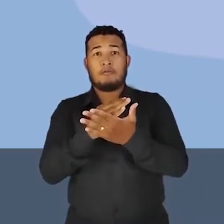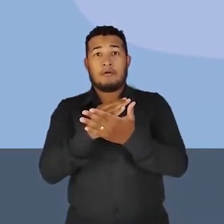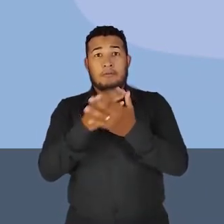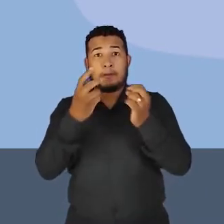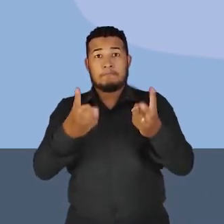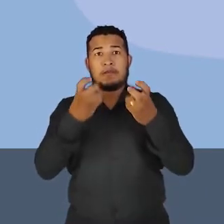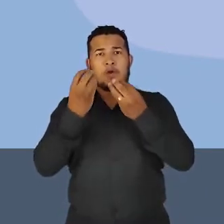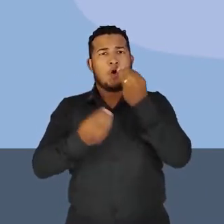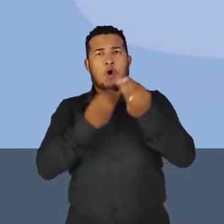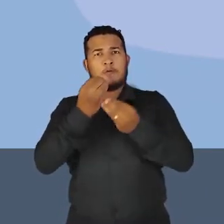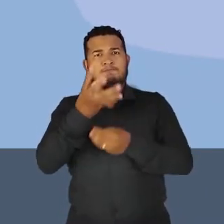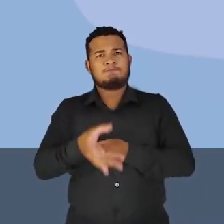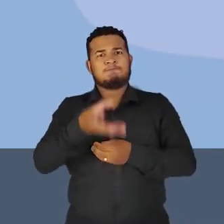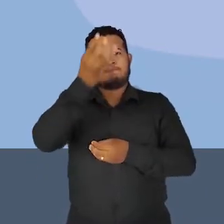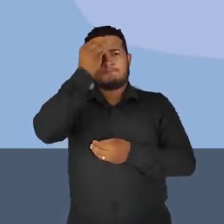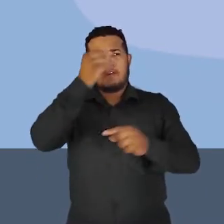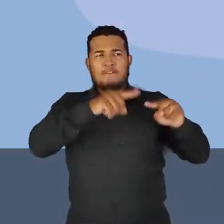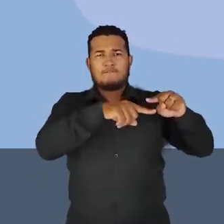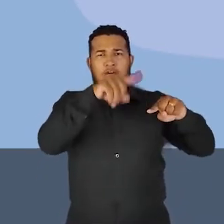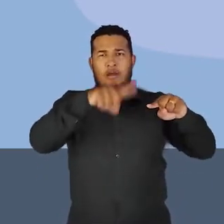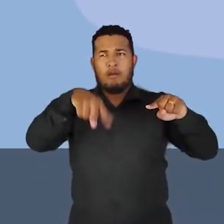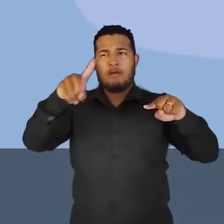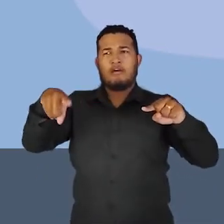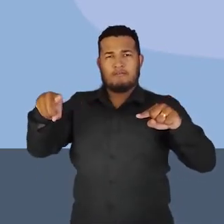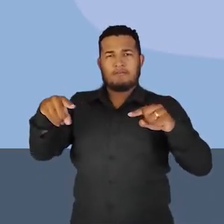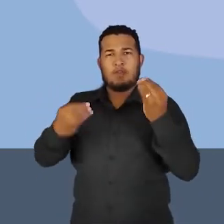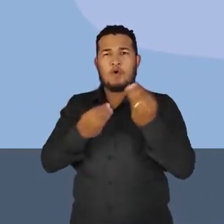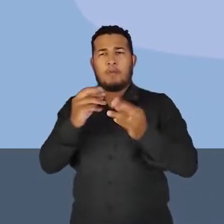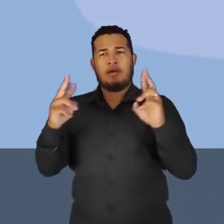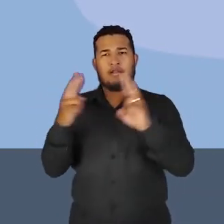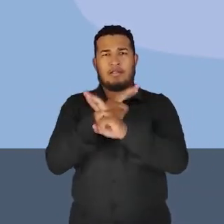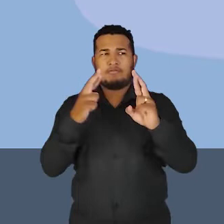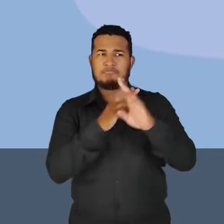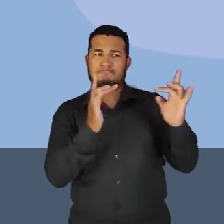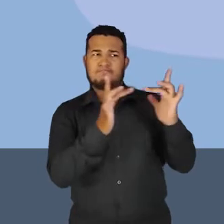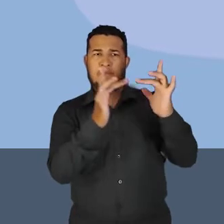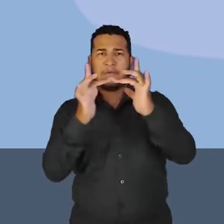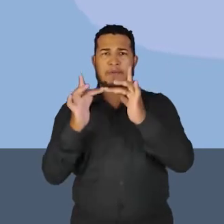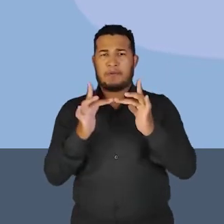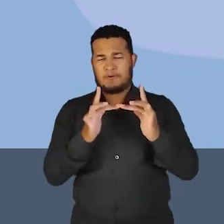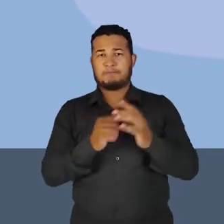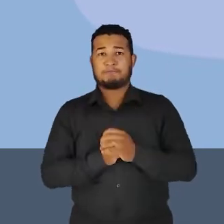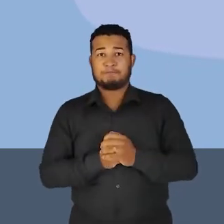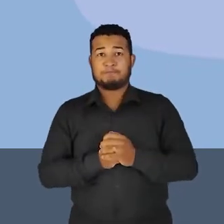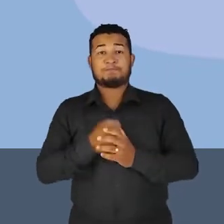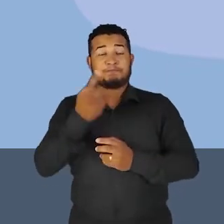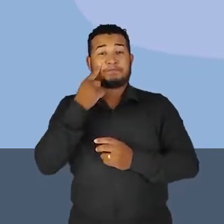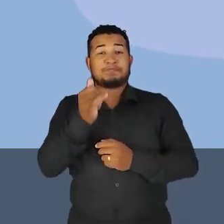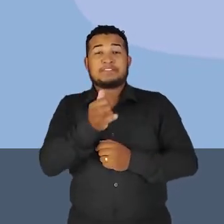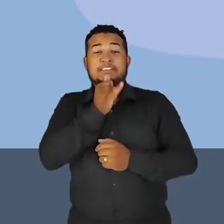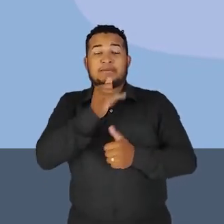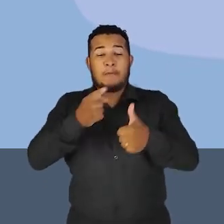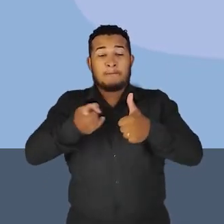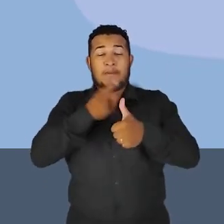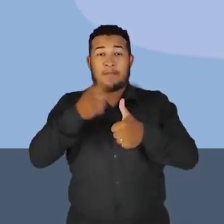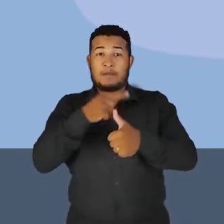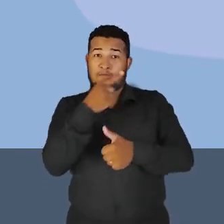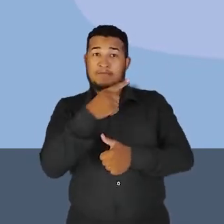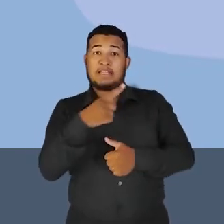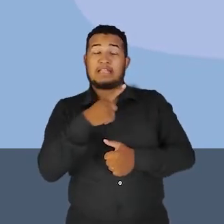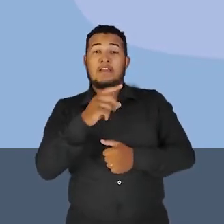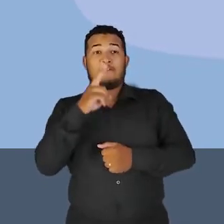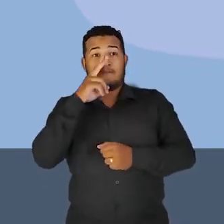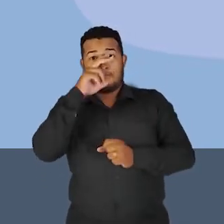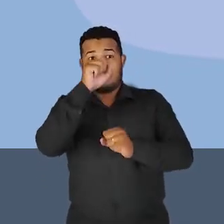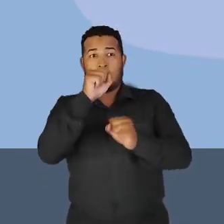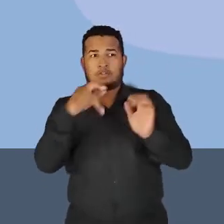se comporta essas variáveis, como elas se relacionam. Observe que no meu primeiro exemplo, eu tenho uma força resultante atuando